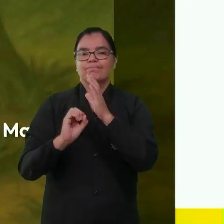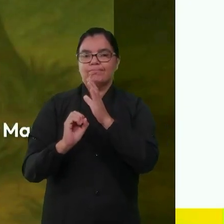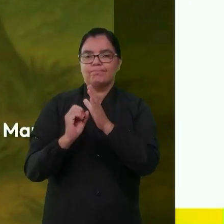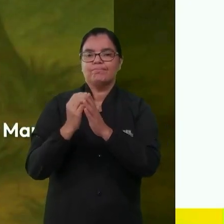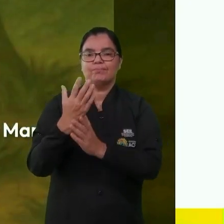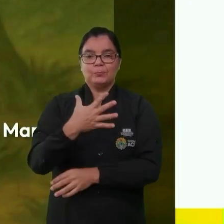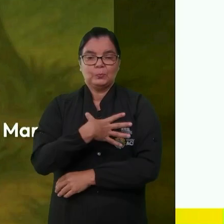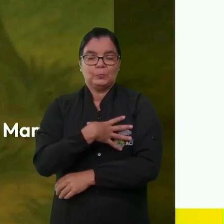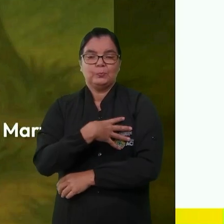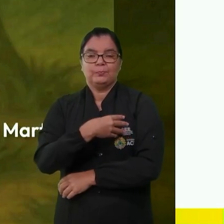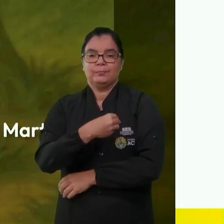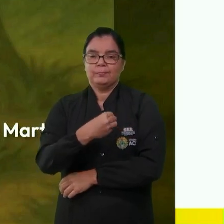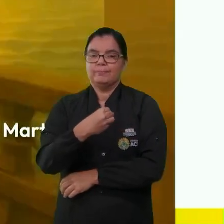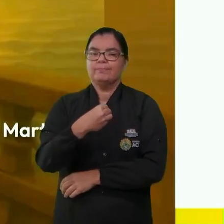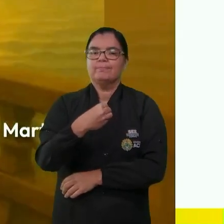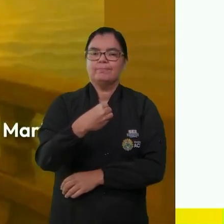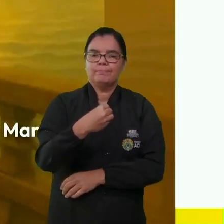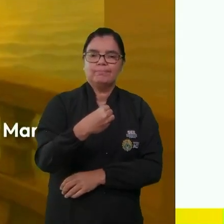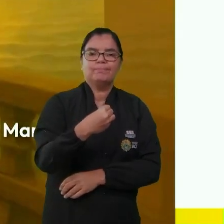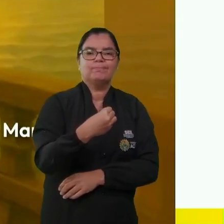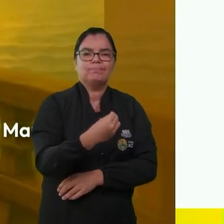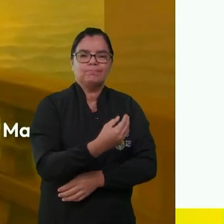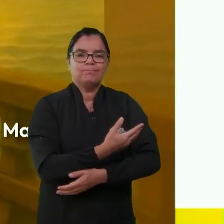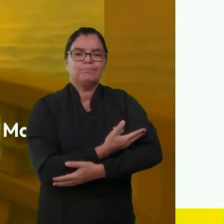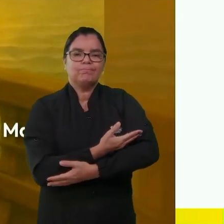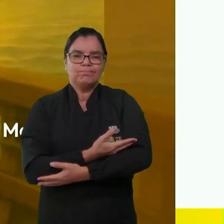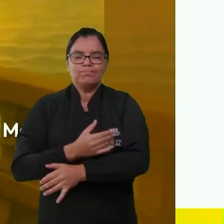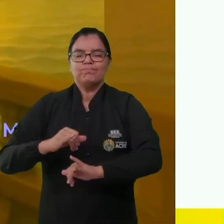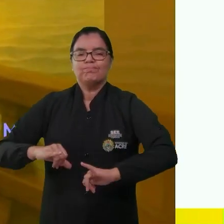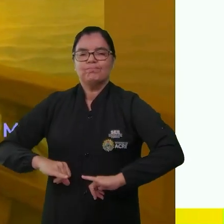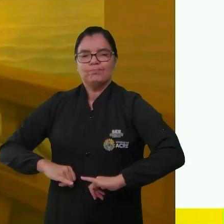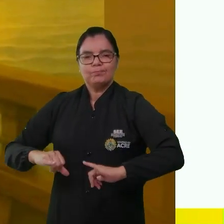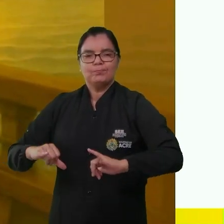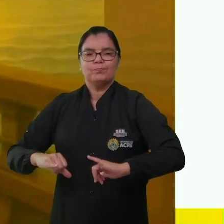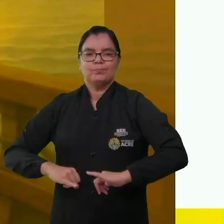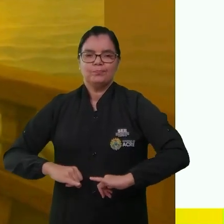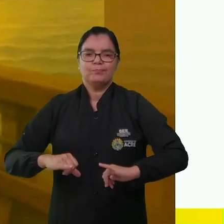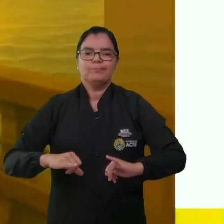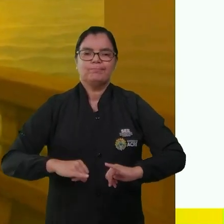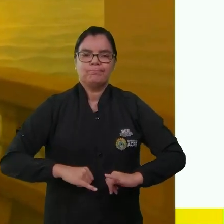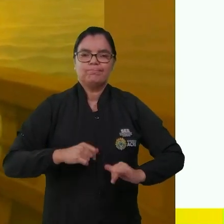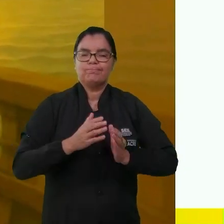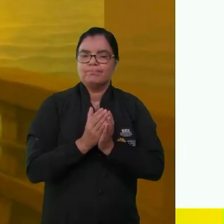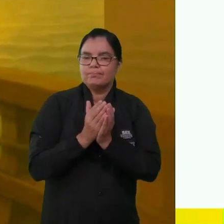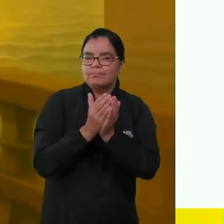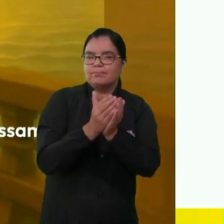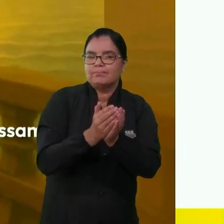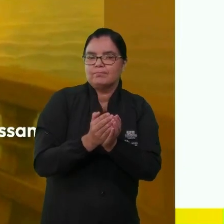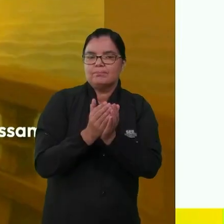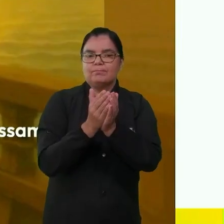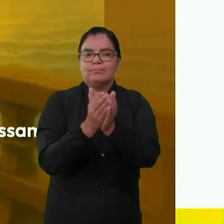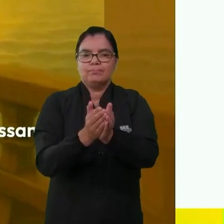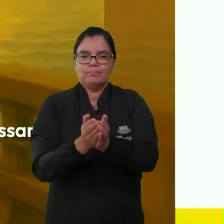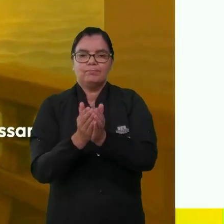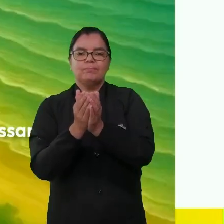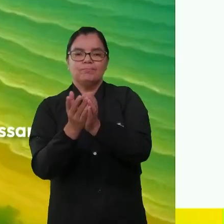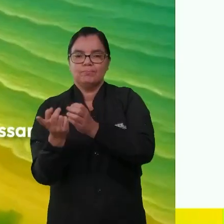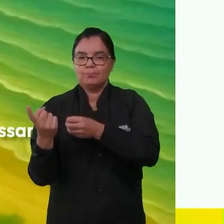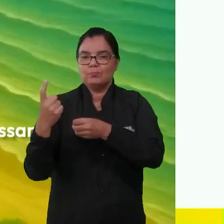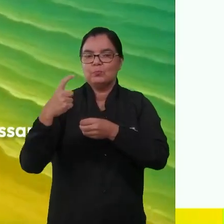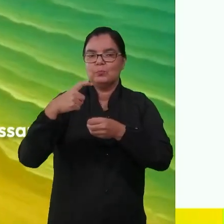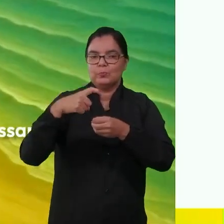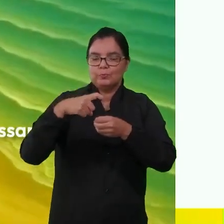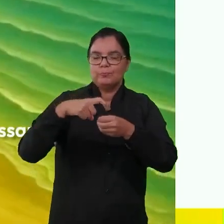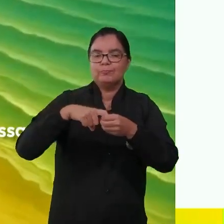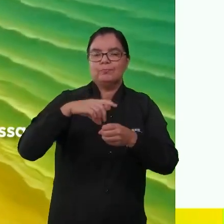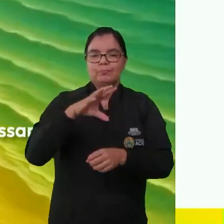a rugir. Com Moacir, filho da dor, Martim se lança ao mar, promete voltar um